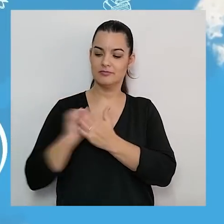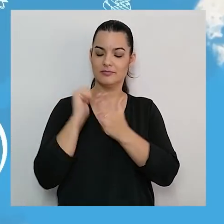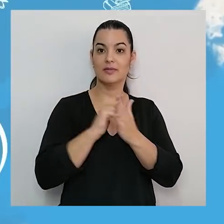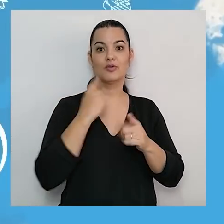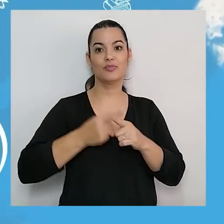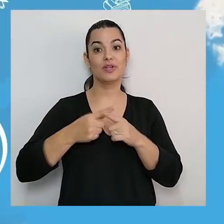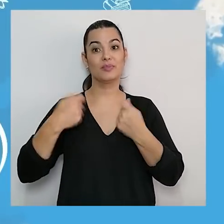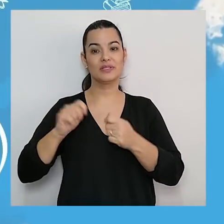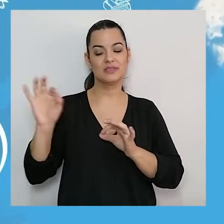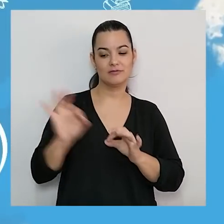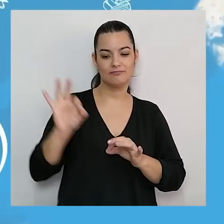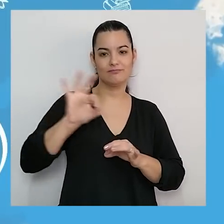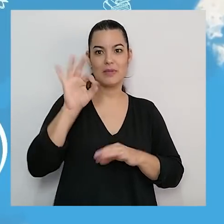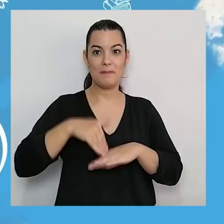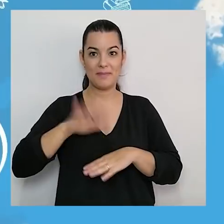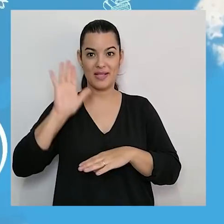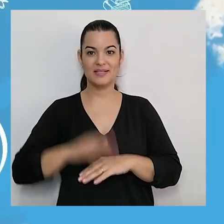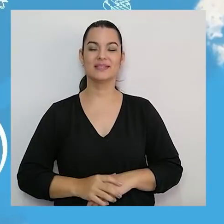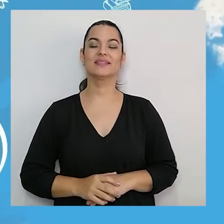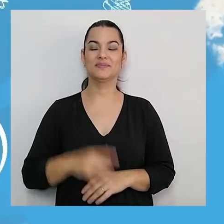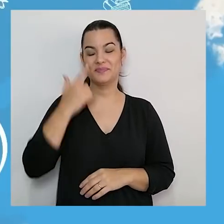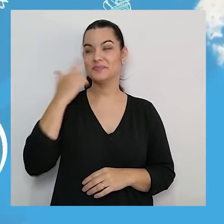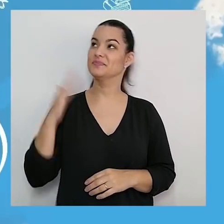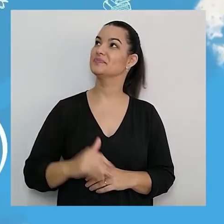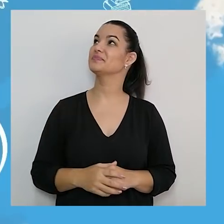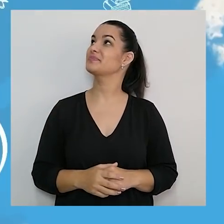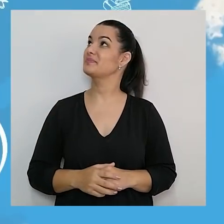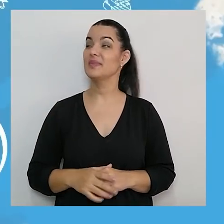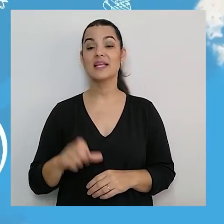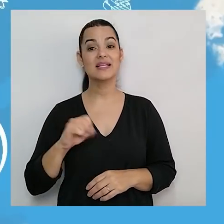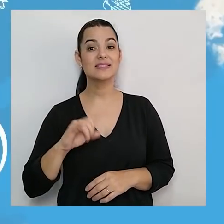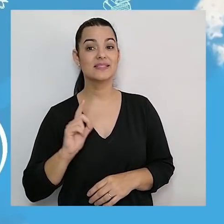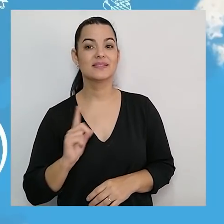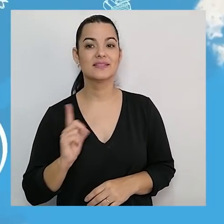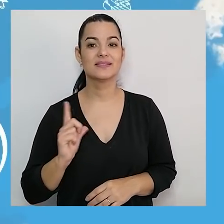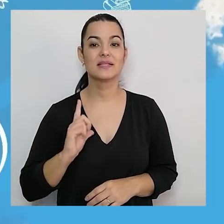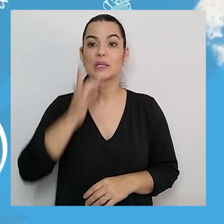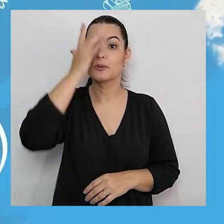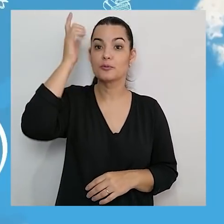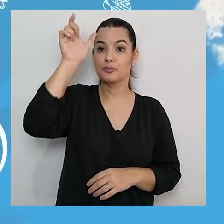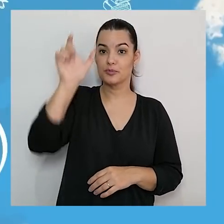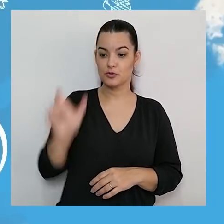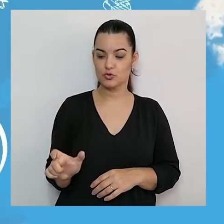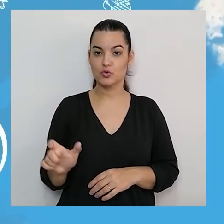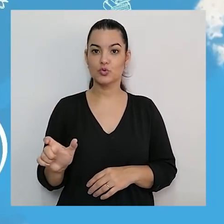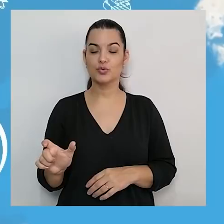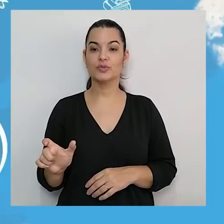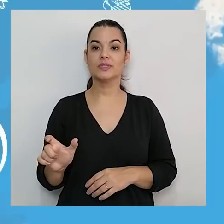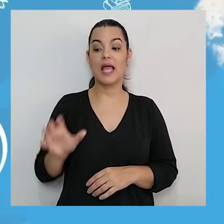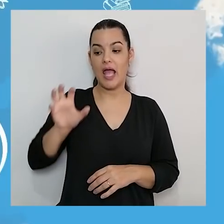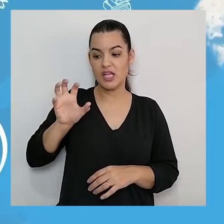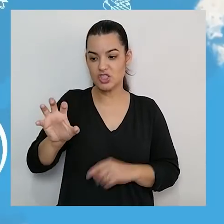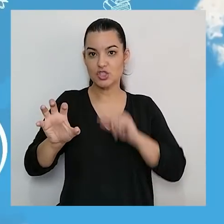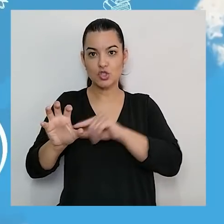pouquinho. Então, vamos lá. Quando nós temos as pessoas saindo de